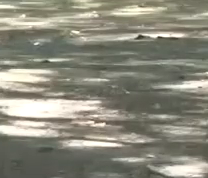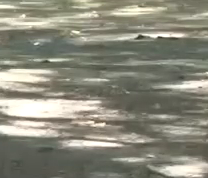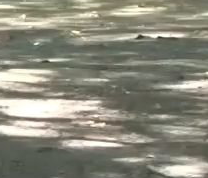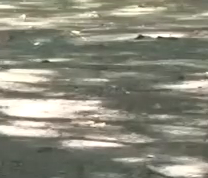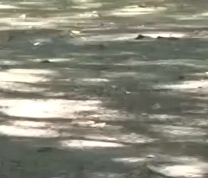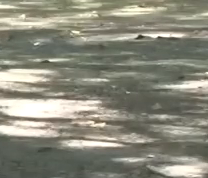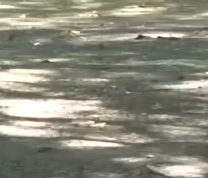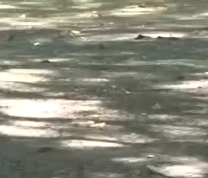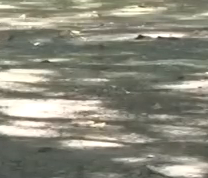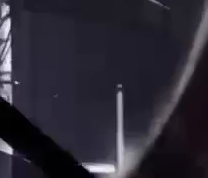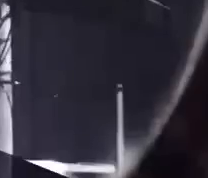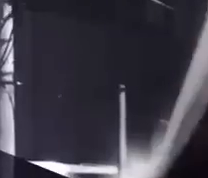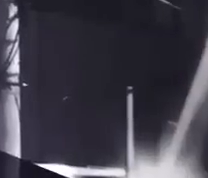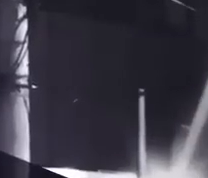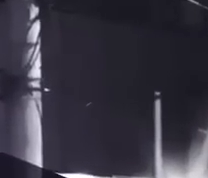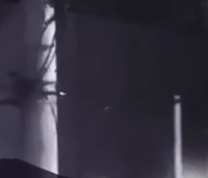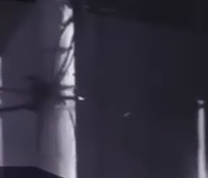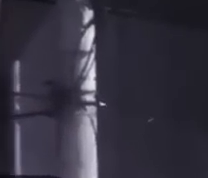Comissões especiais.